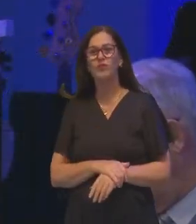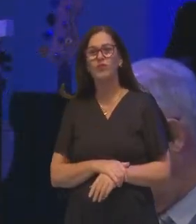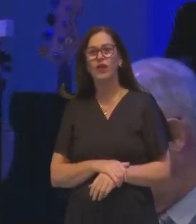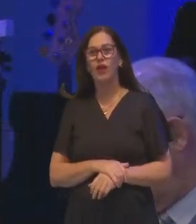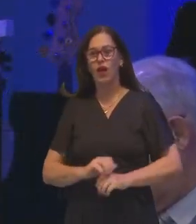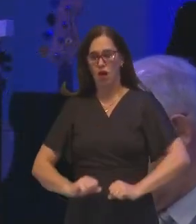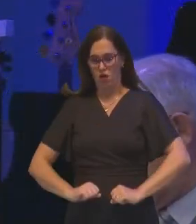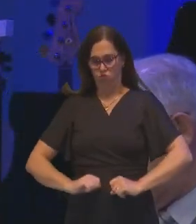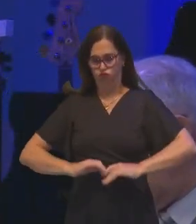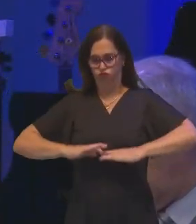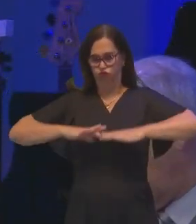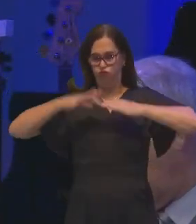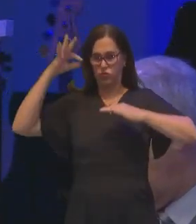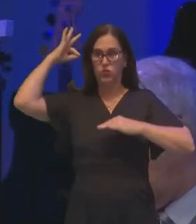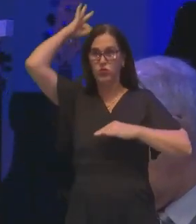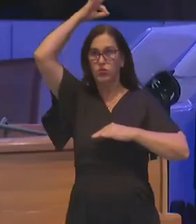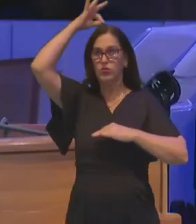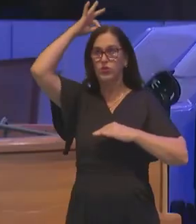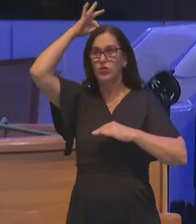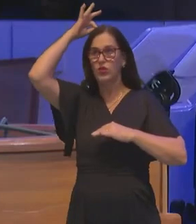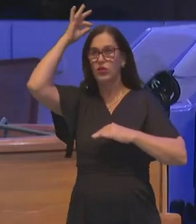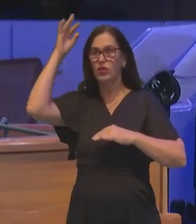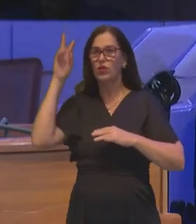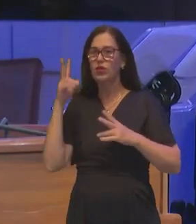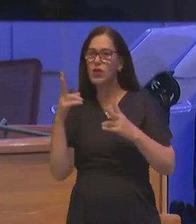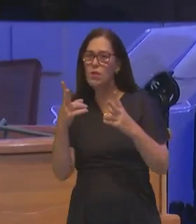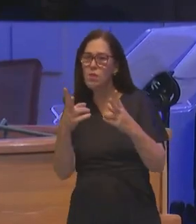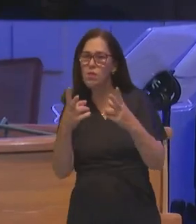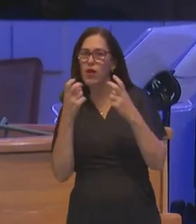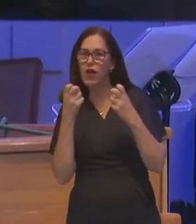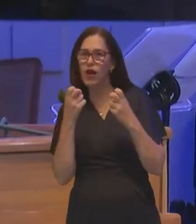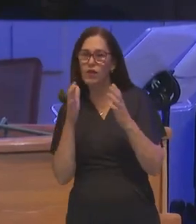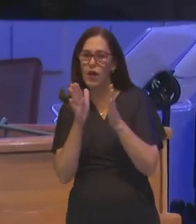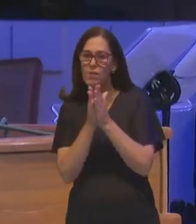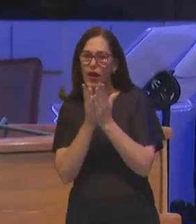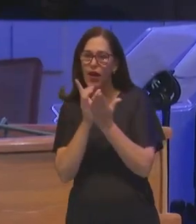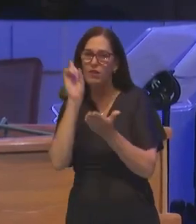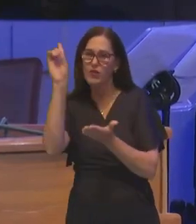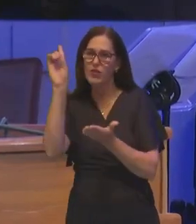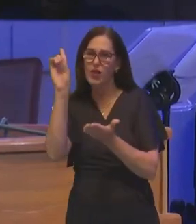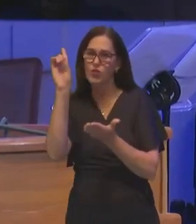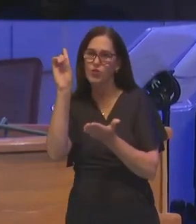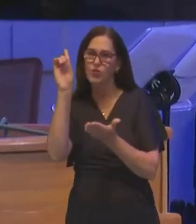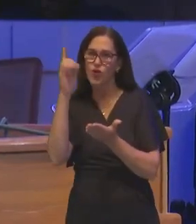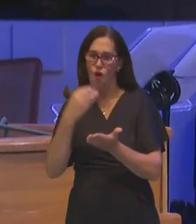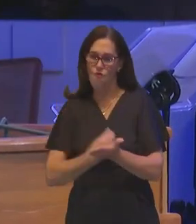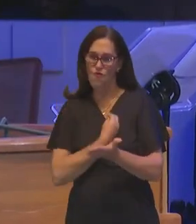cheio do Espírito Santo, mas com esse olhar, a palavra de Deus.